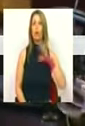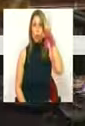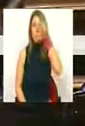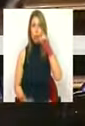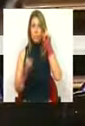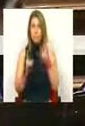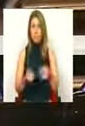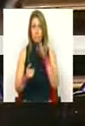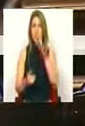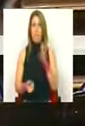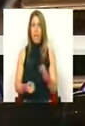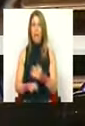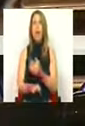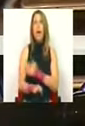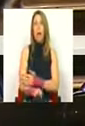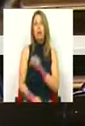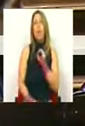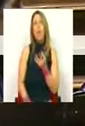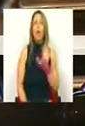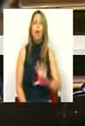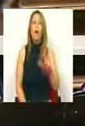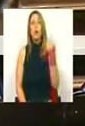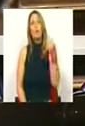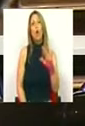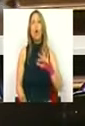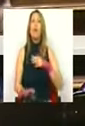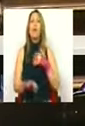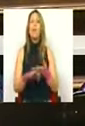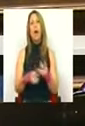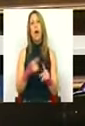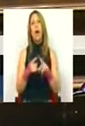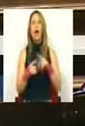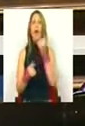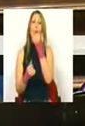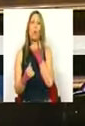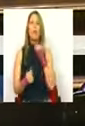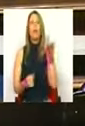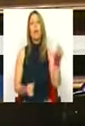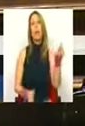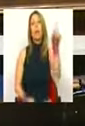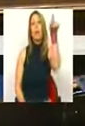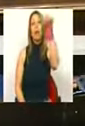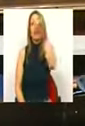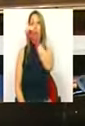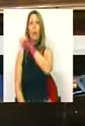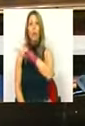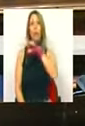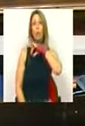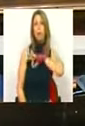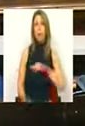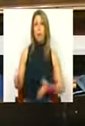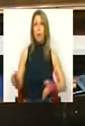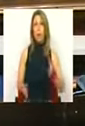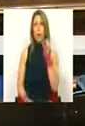antes ou também é só mais uma forma de ir agradando hoje aqui e ali aos profissionais, sem um rumo, caso a